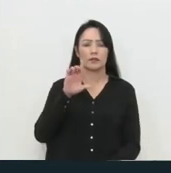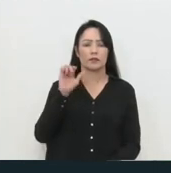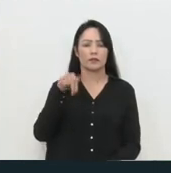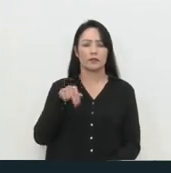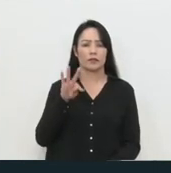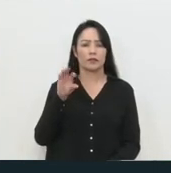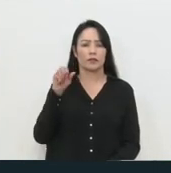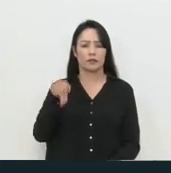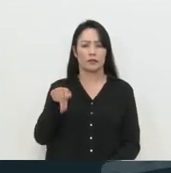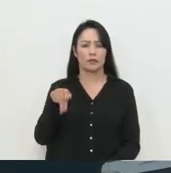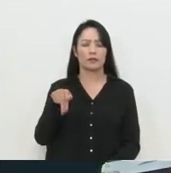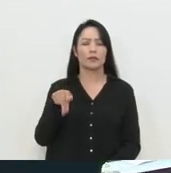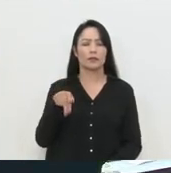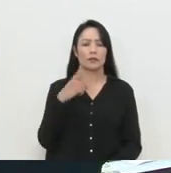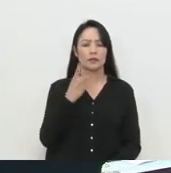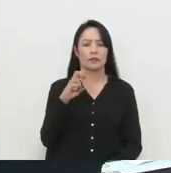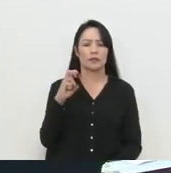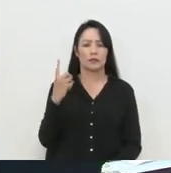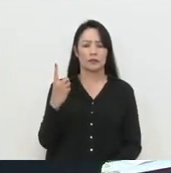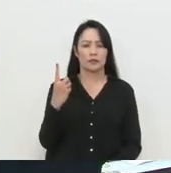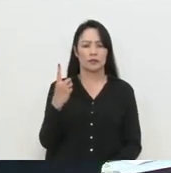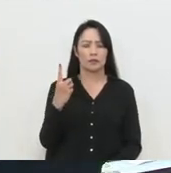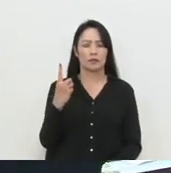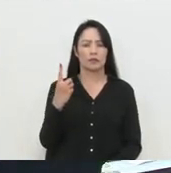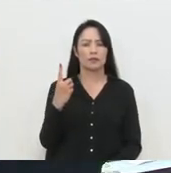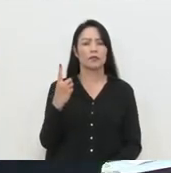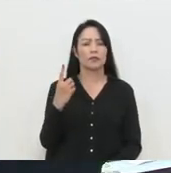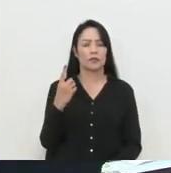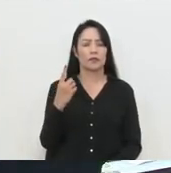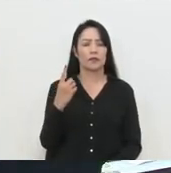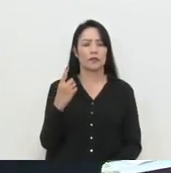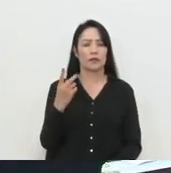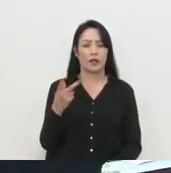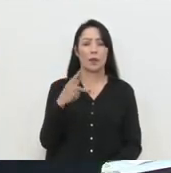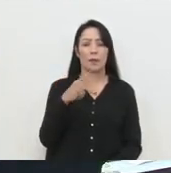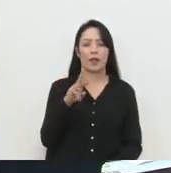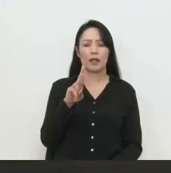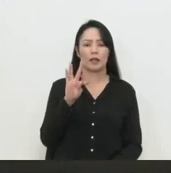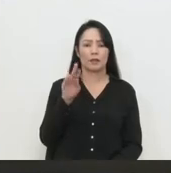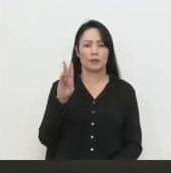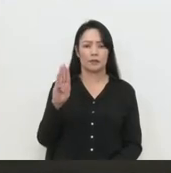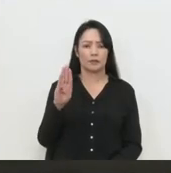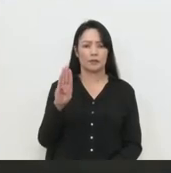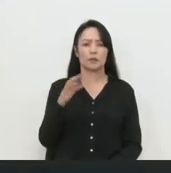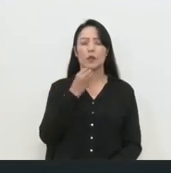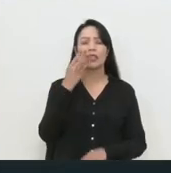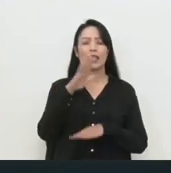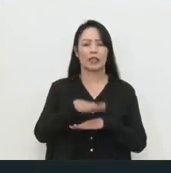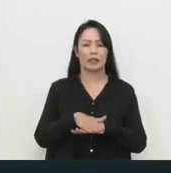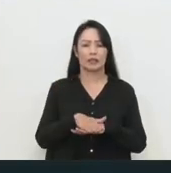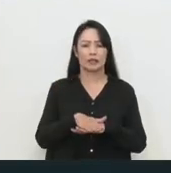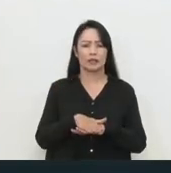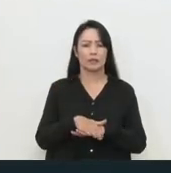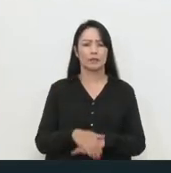eu não sei como presidente pelo 151 Wellington Bezerra do prtb boa tarde